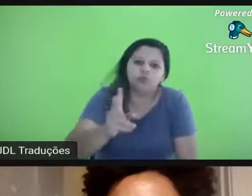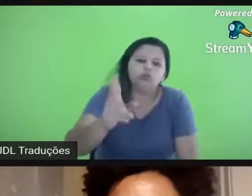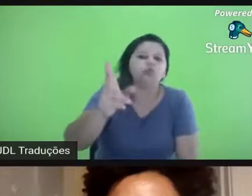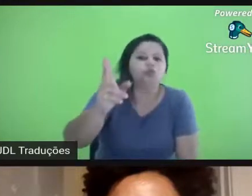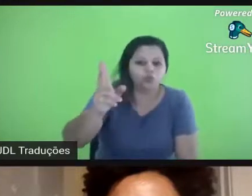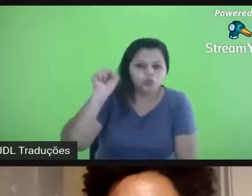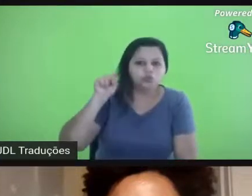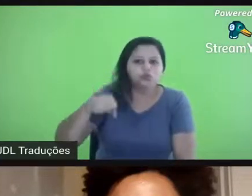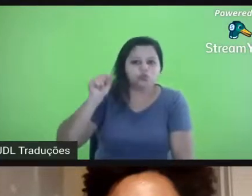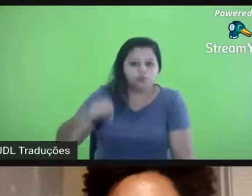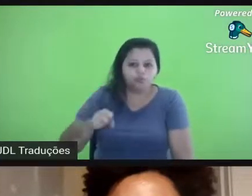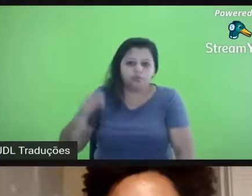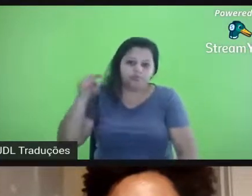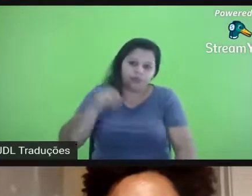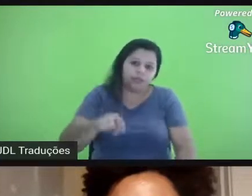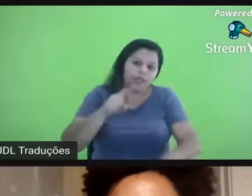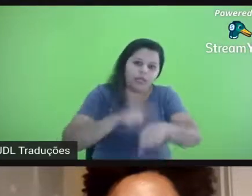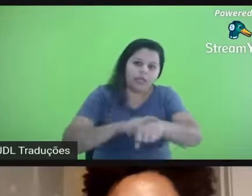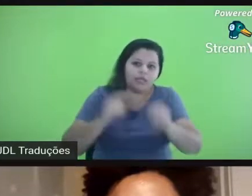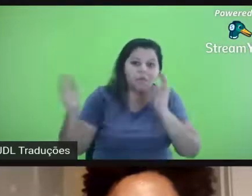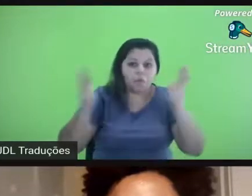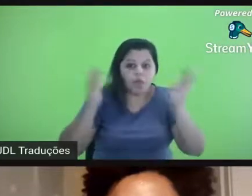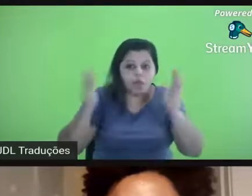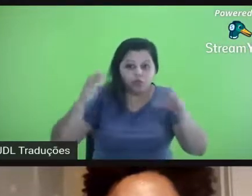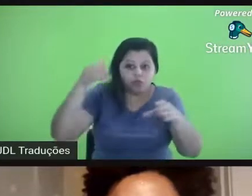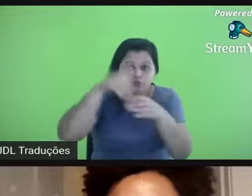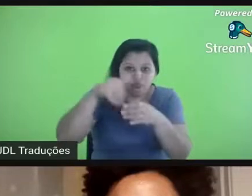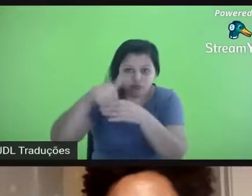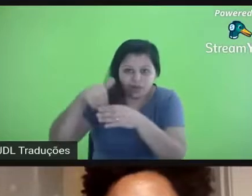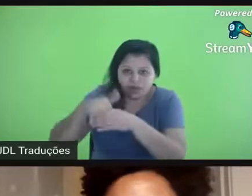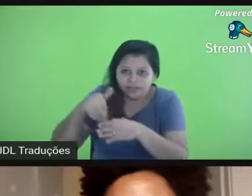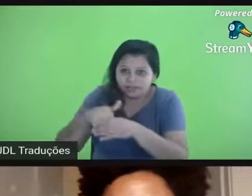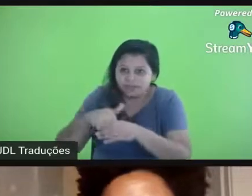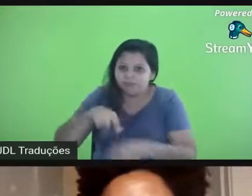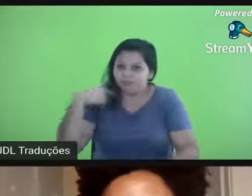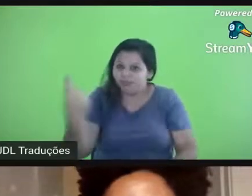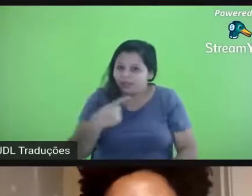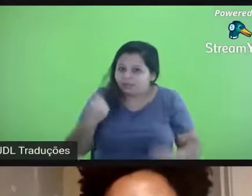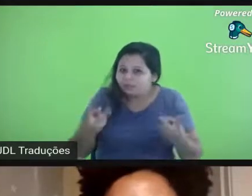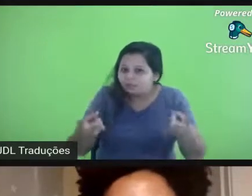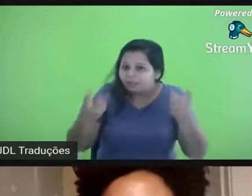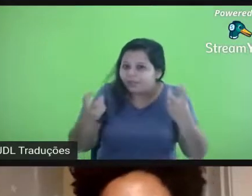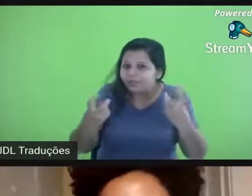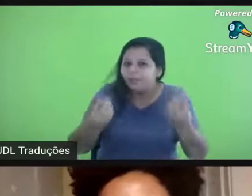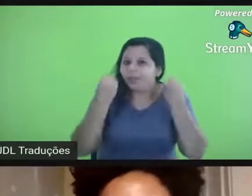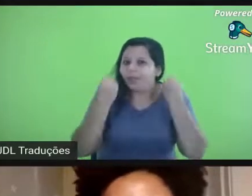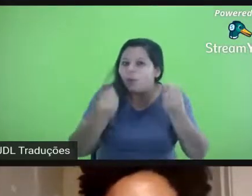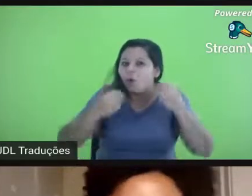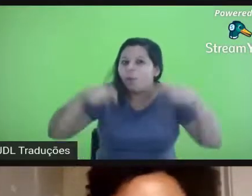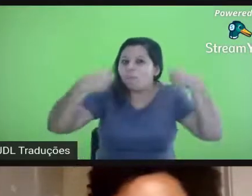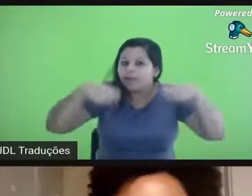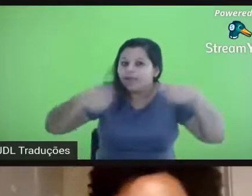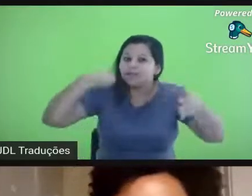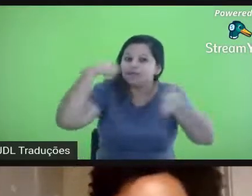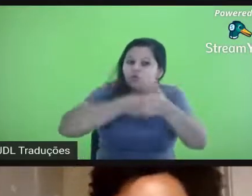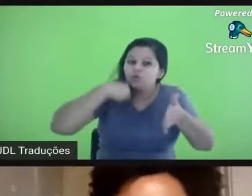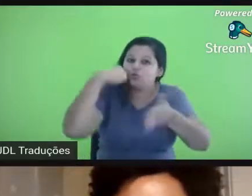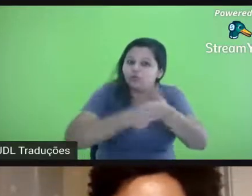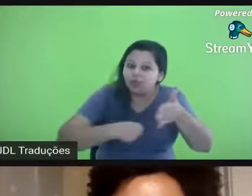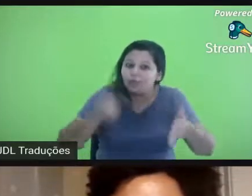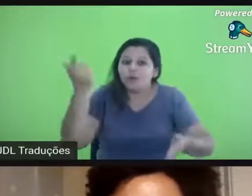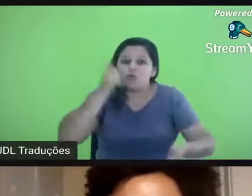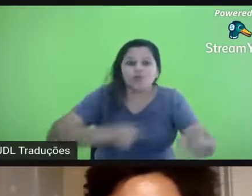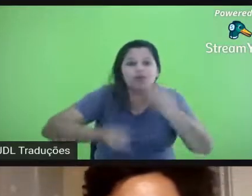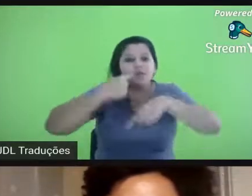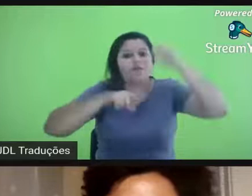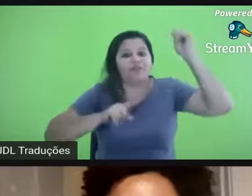Acho que nesse período de eleição fica cada vez mais nítido o quanto a gente ainda tem a avançar nas